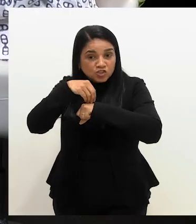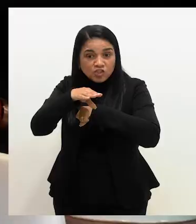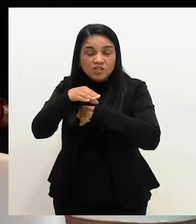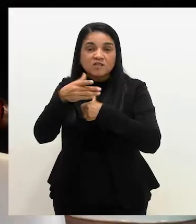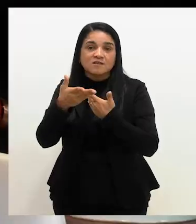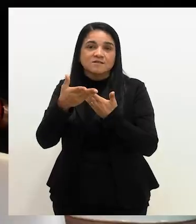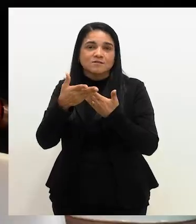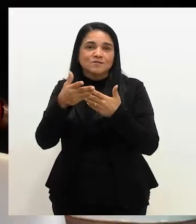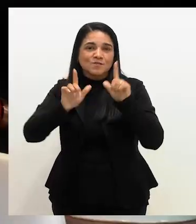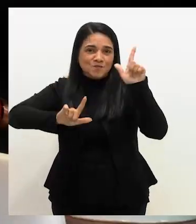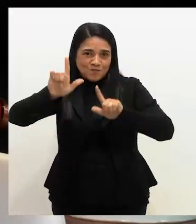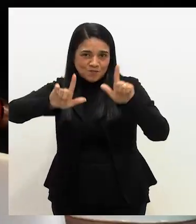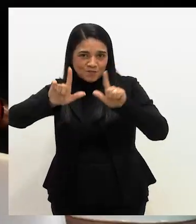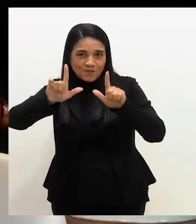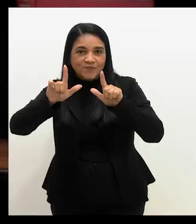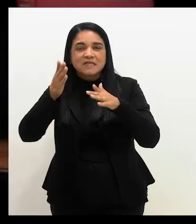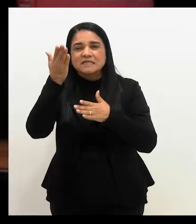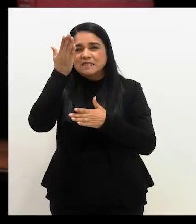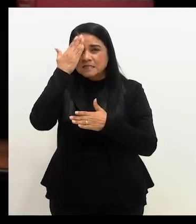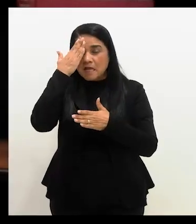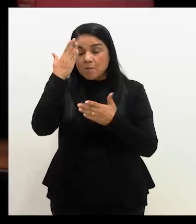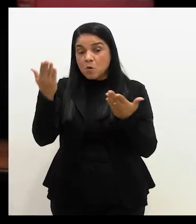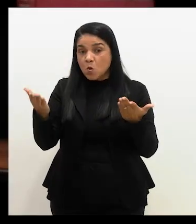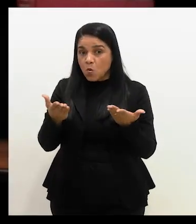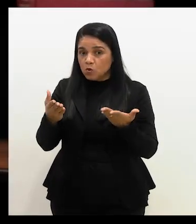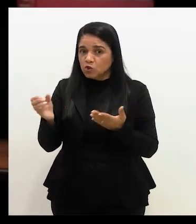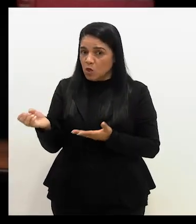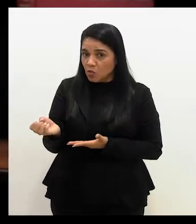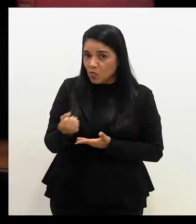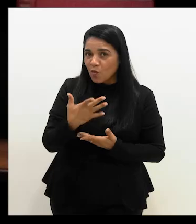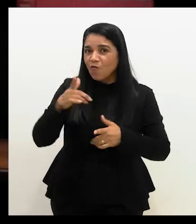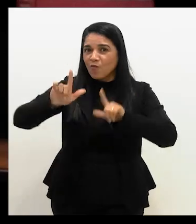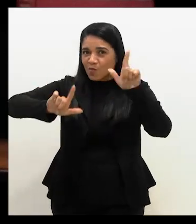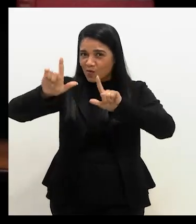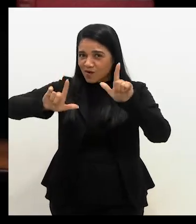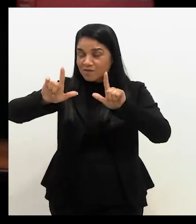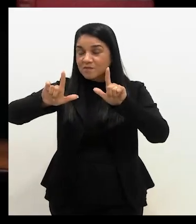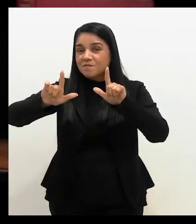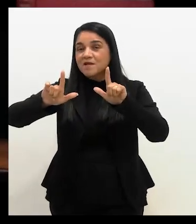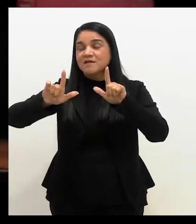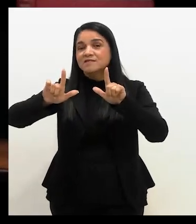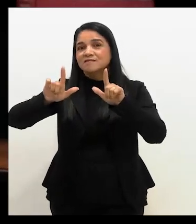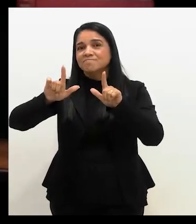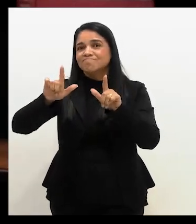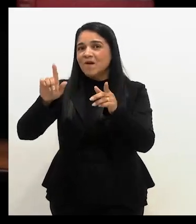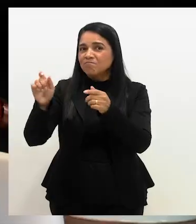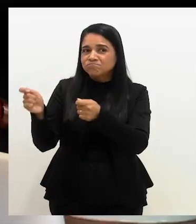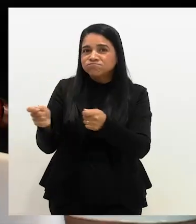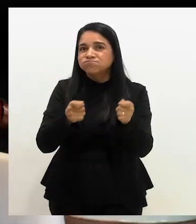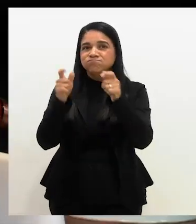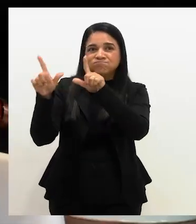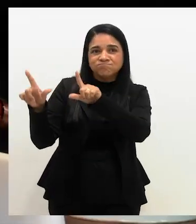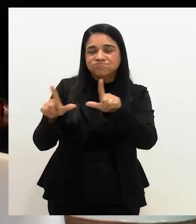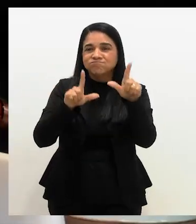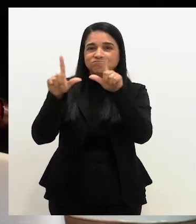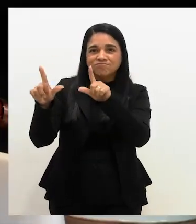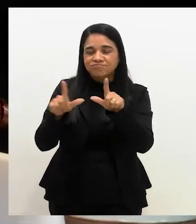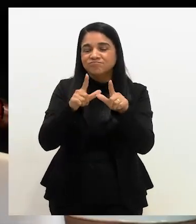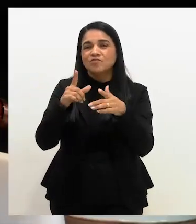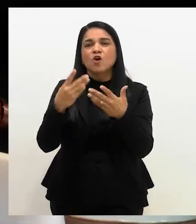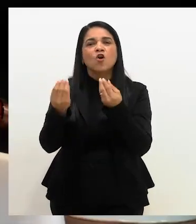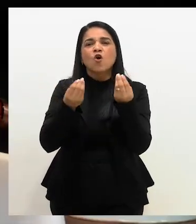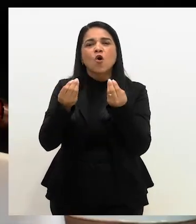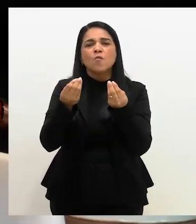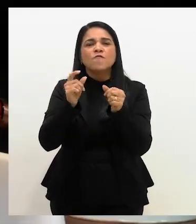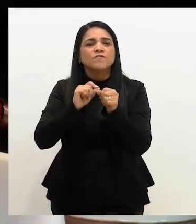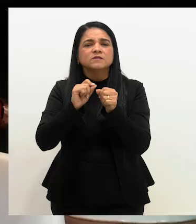até deixar no programa, porque você sabe que ele fica para sempre, né? Hoje ele é inédito, mas ele vai ficar no nosso rotativo. Então, o